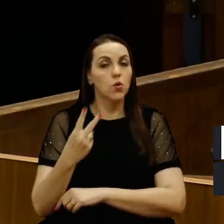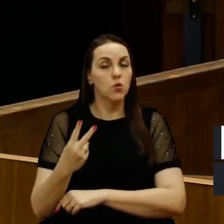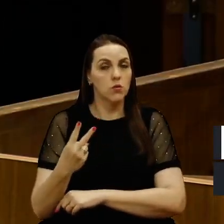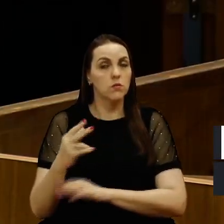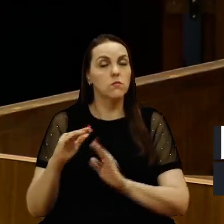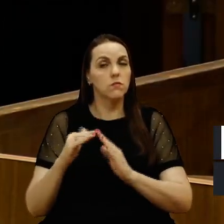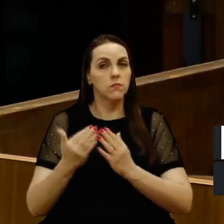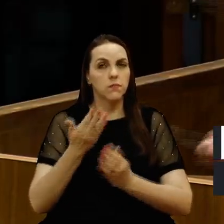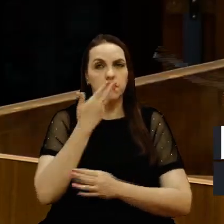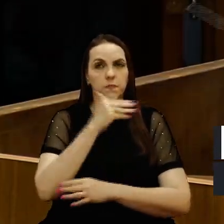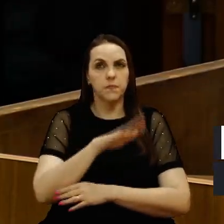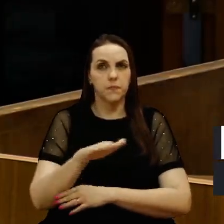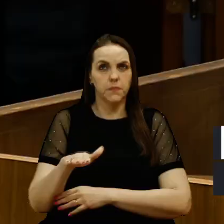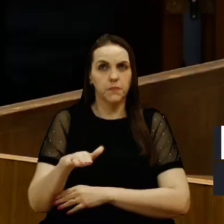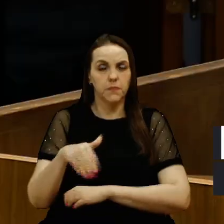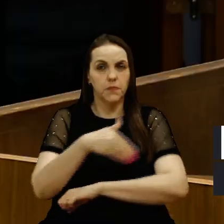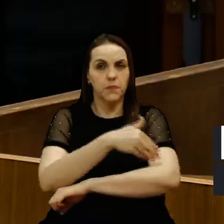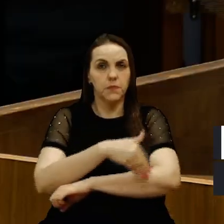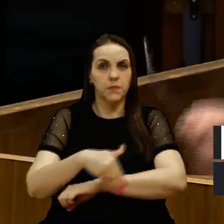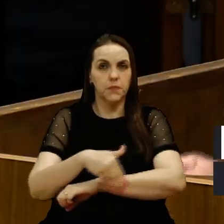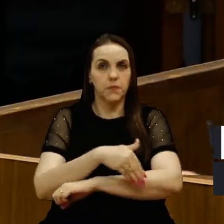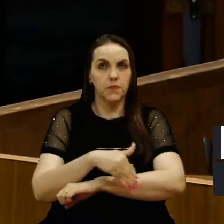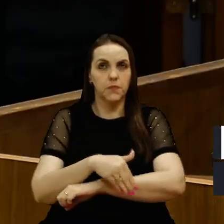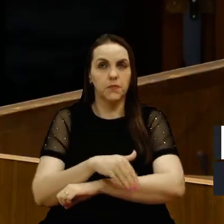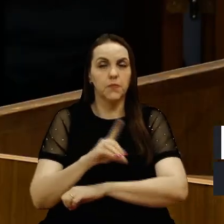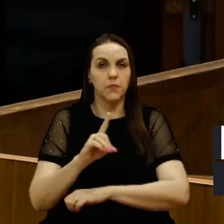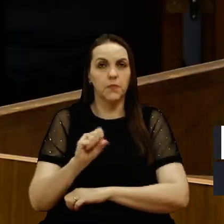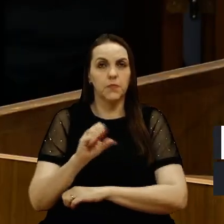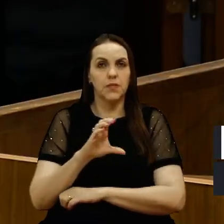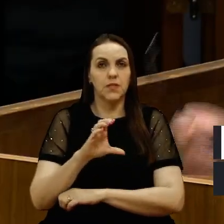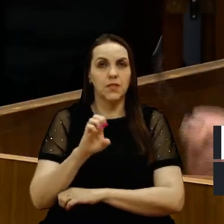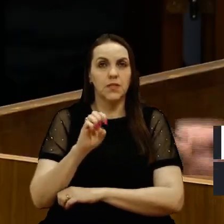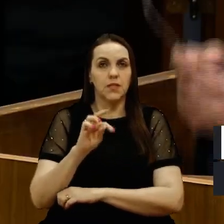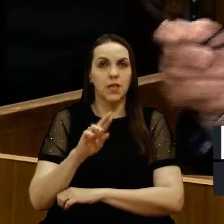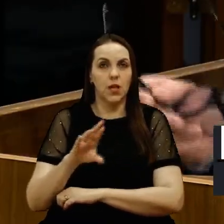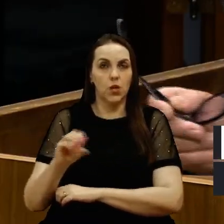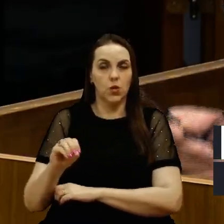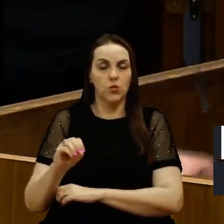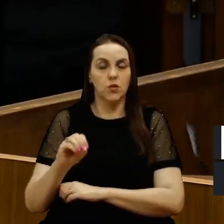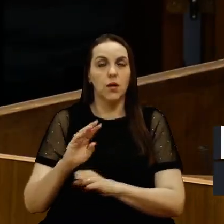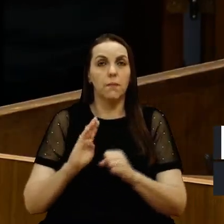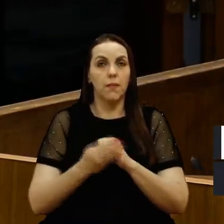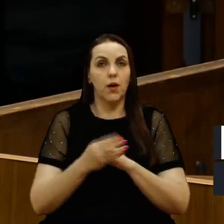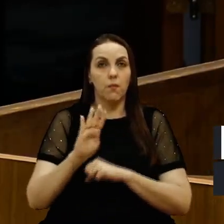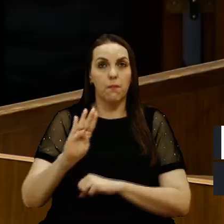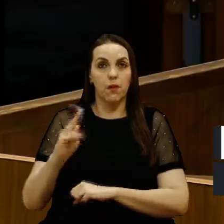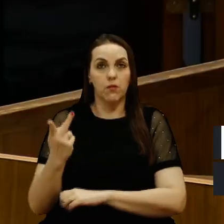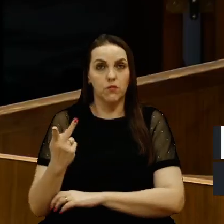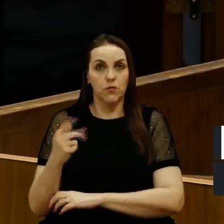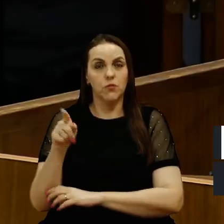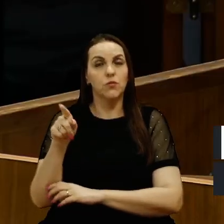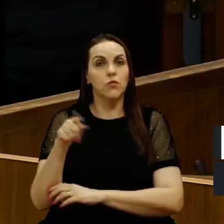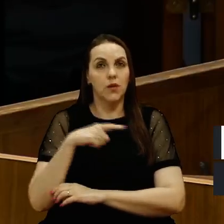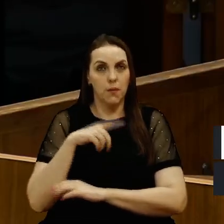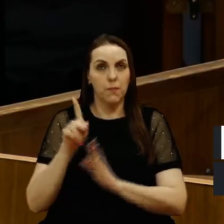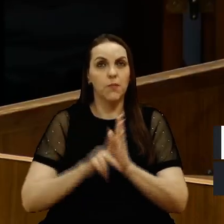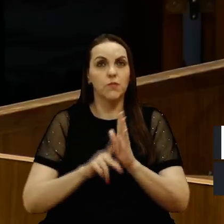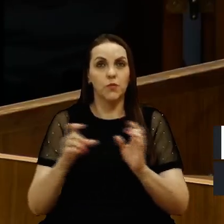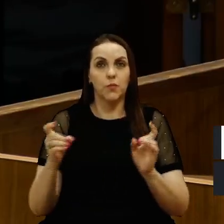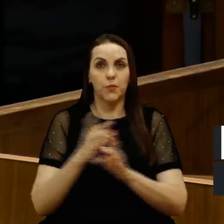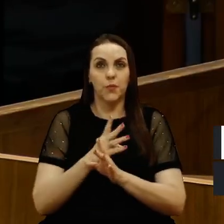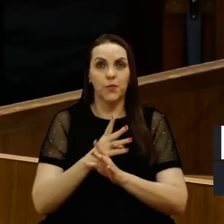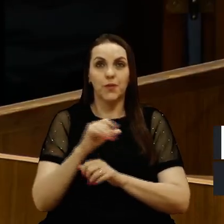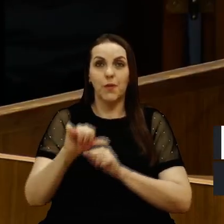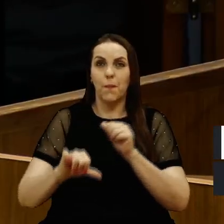escola infantil na Rua dos Cesteiros, no Belo Horizonte, onde o projeto estava pronto e que foi mudado